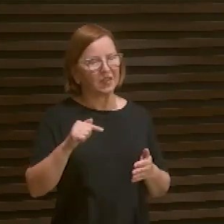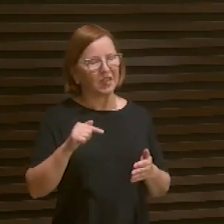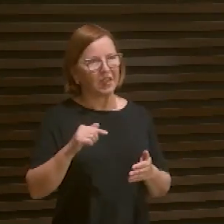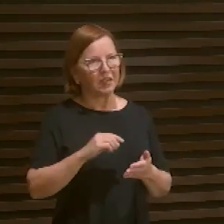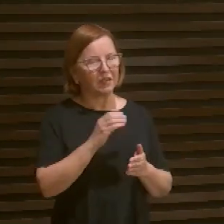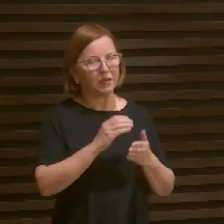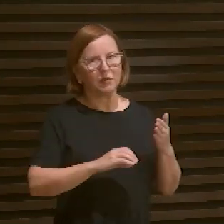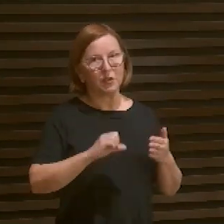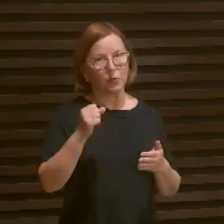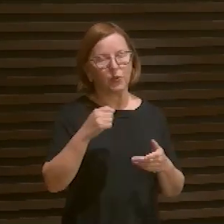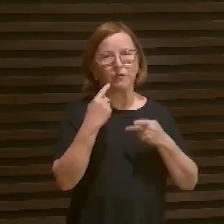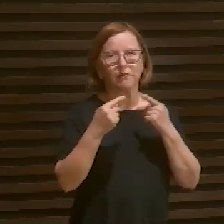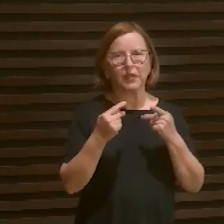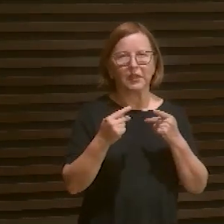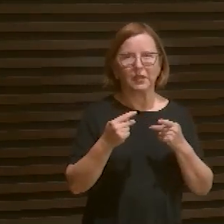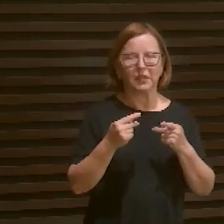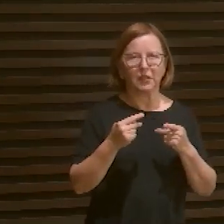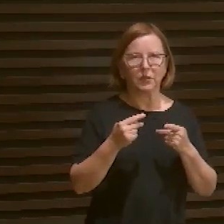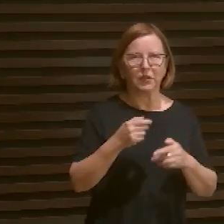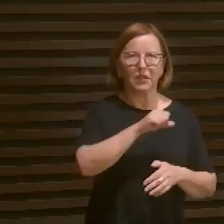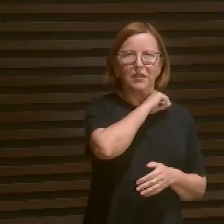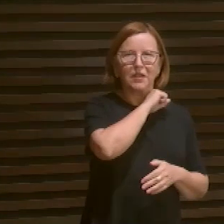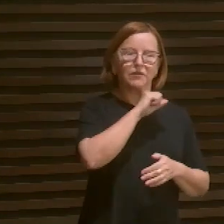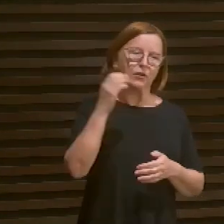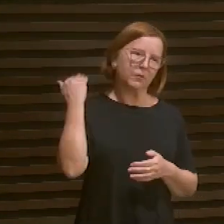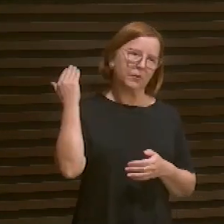que aqueles sacrifícios foram